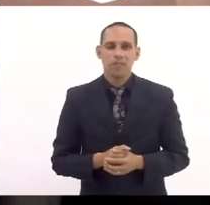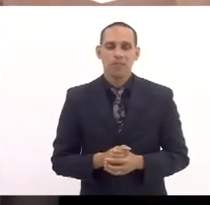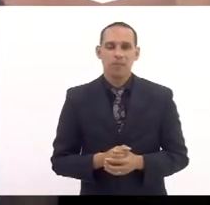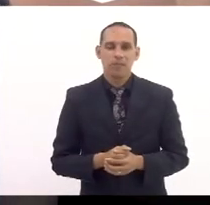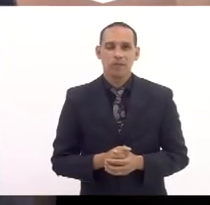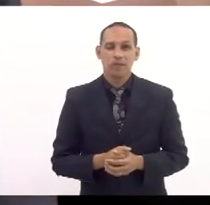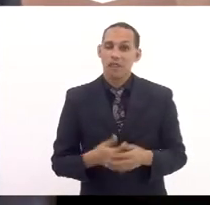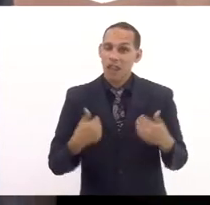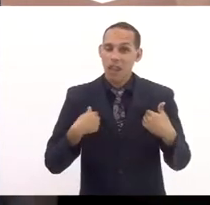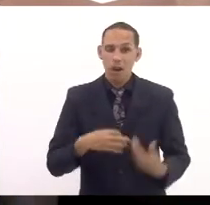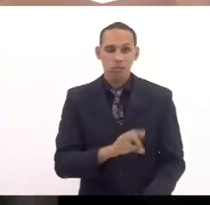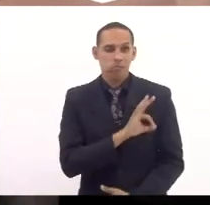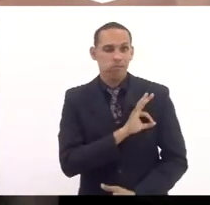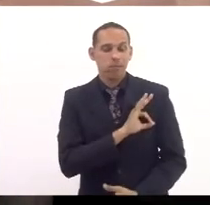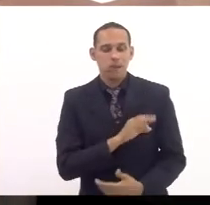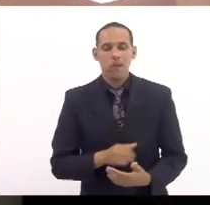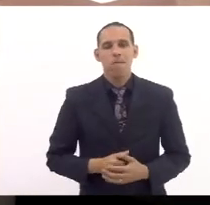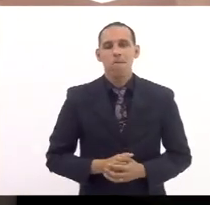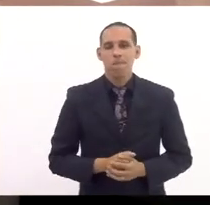Eu, como delegado,